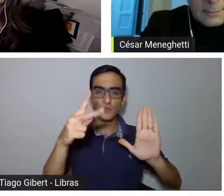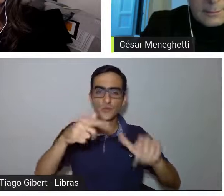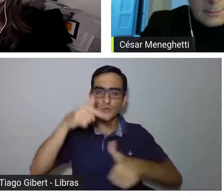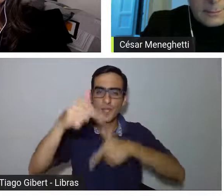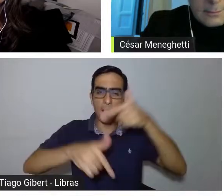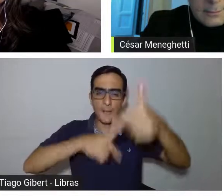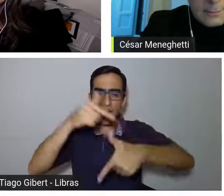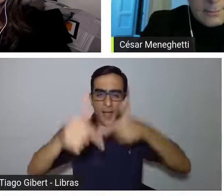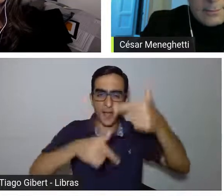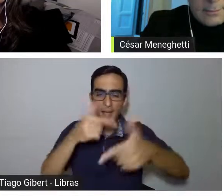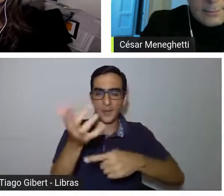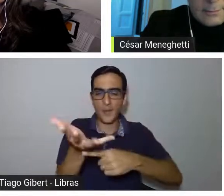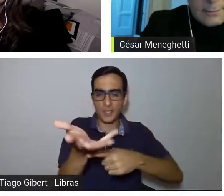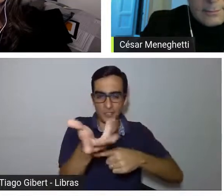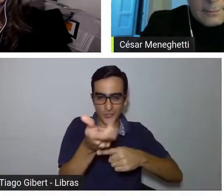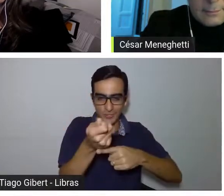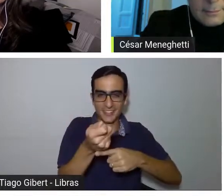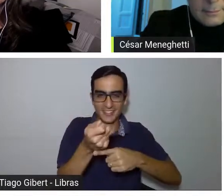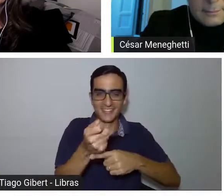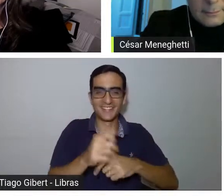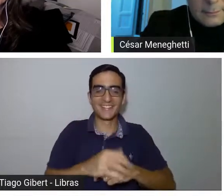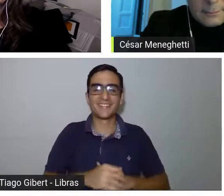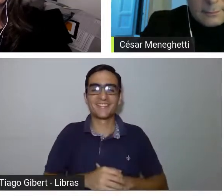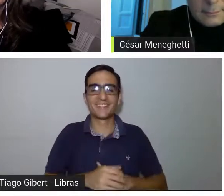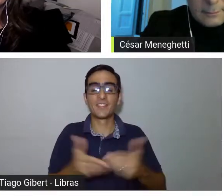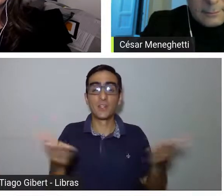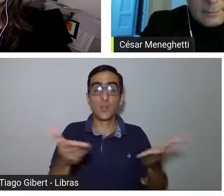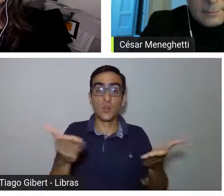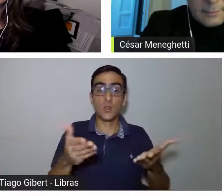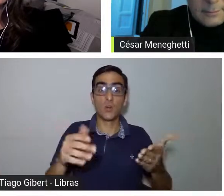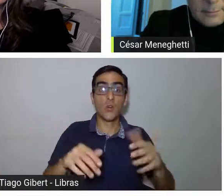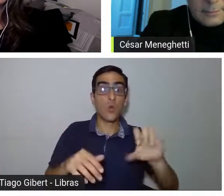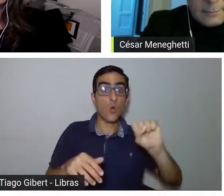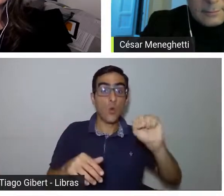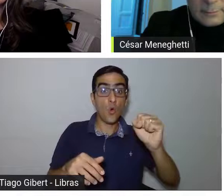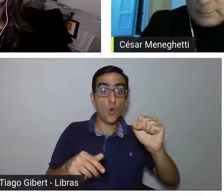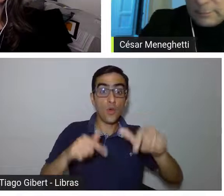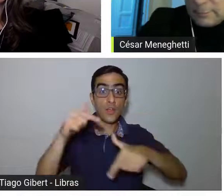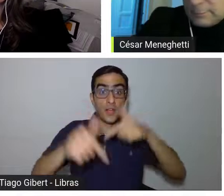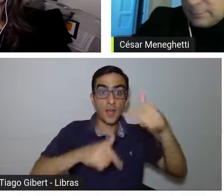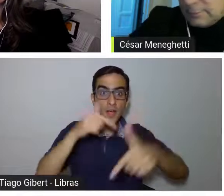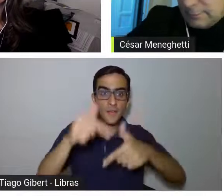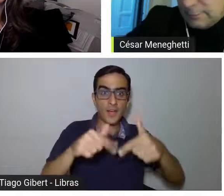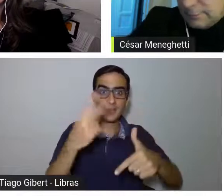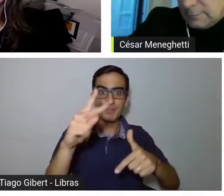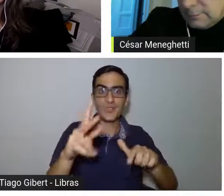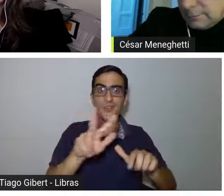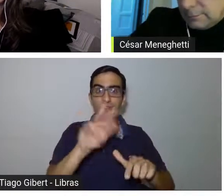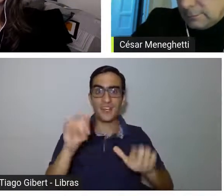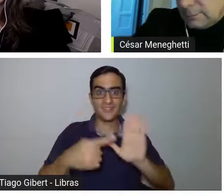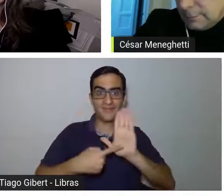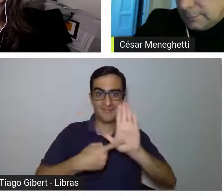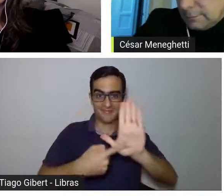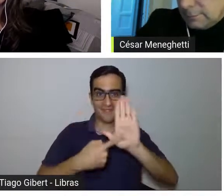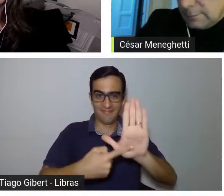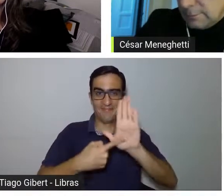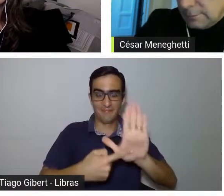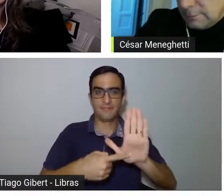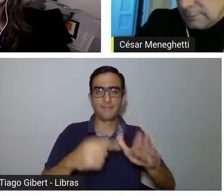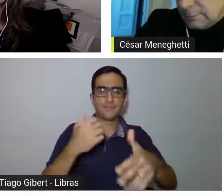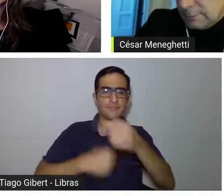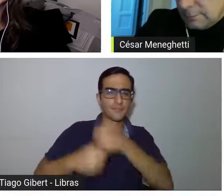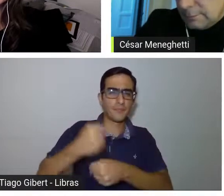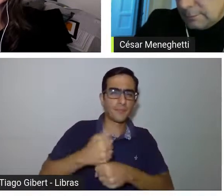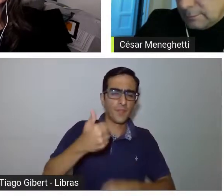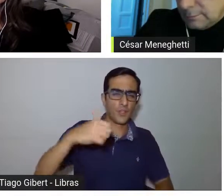como artista. E a gente separou 8 trabalhos seus, né, de um dos anos